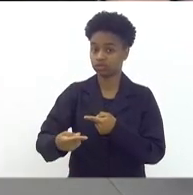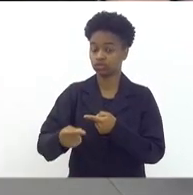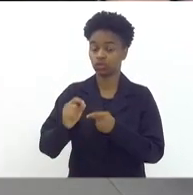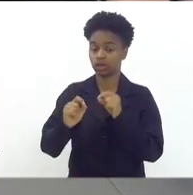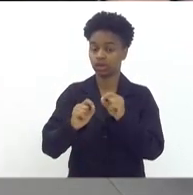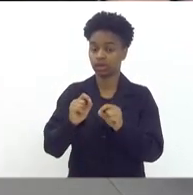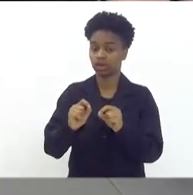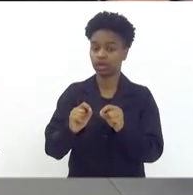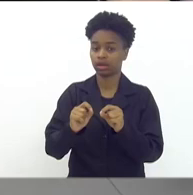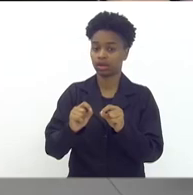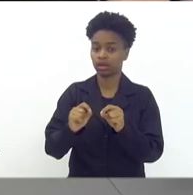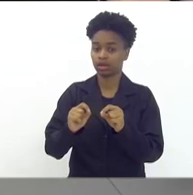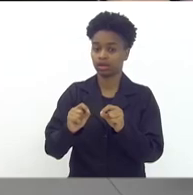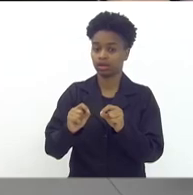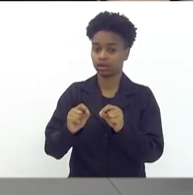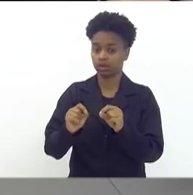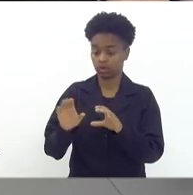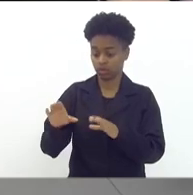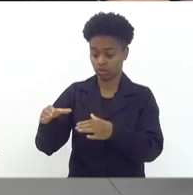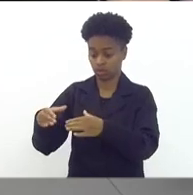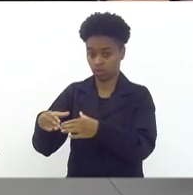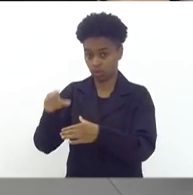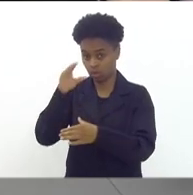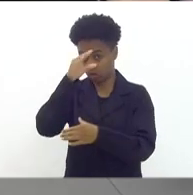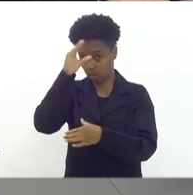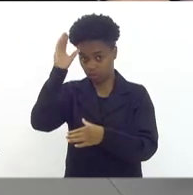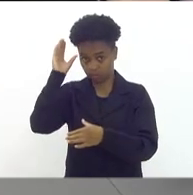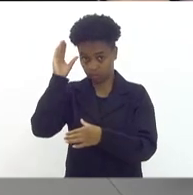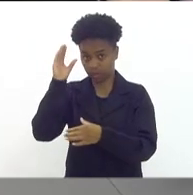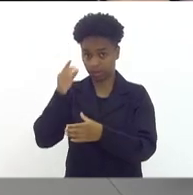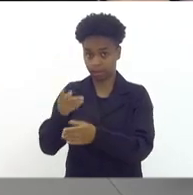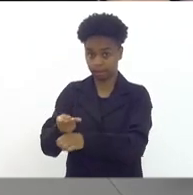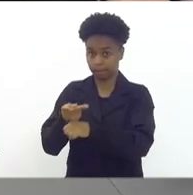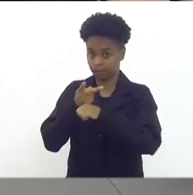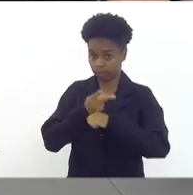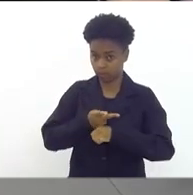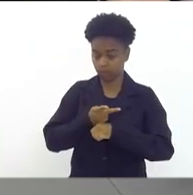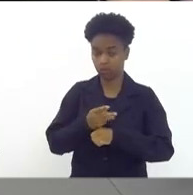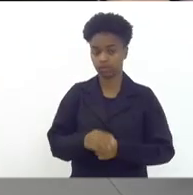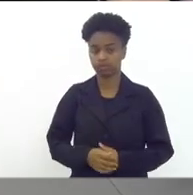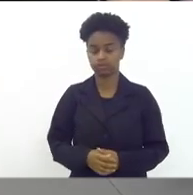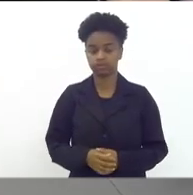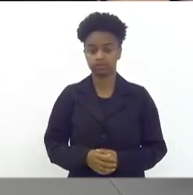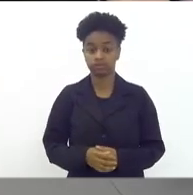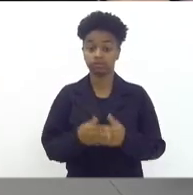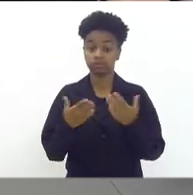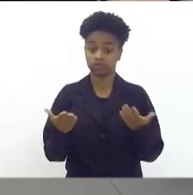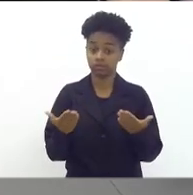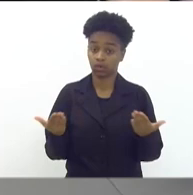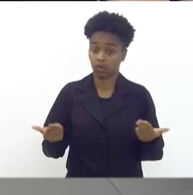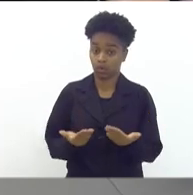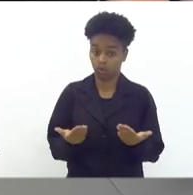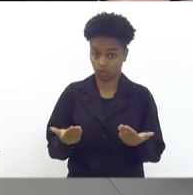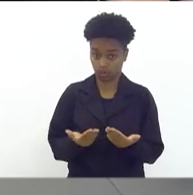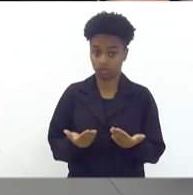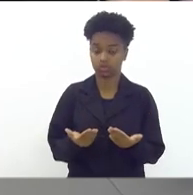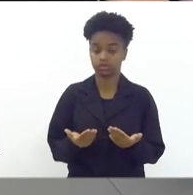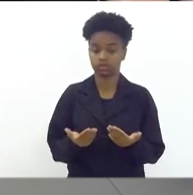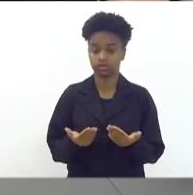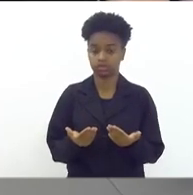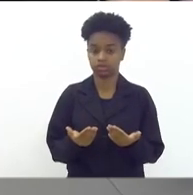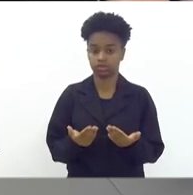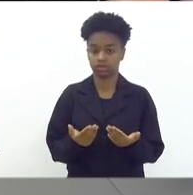provocada por um consumidor específico então é hoje nós temos